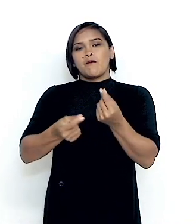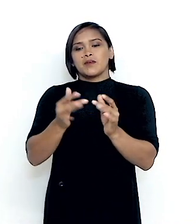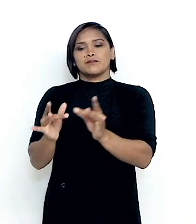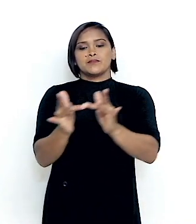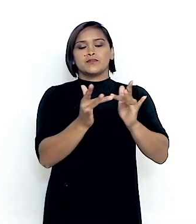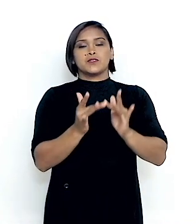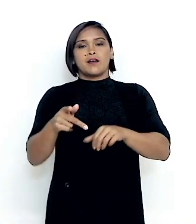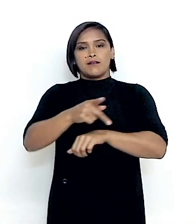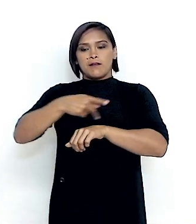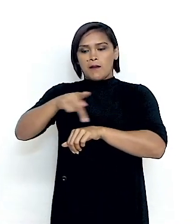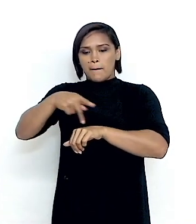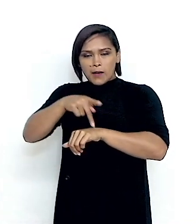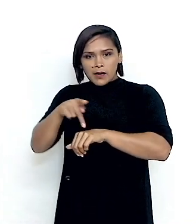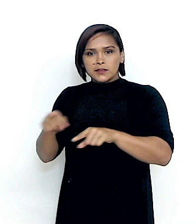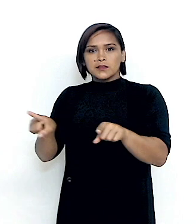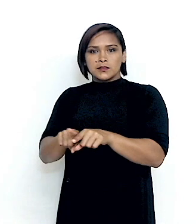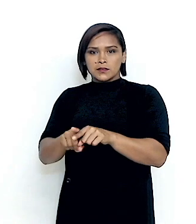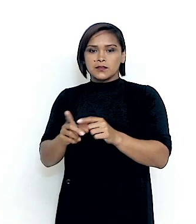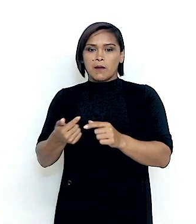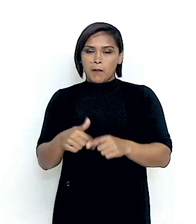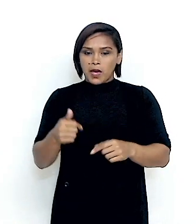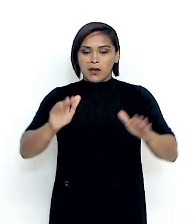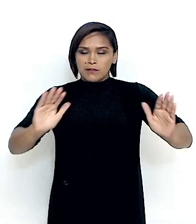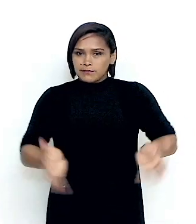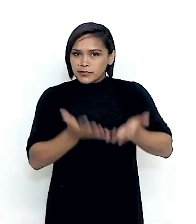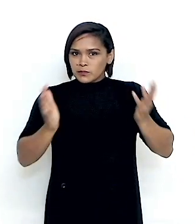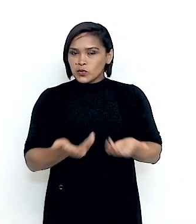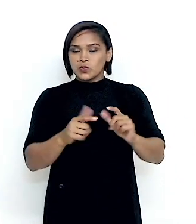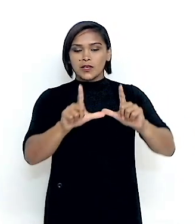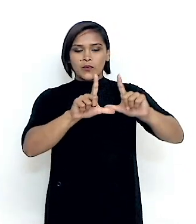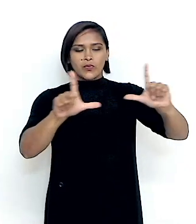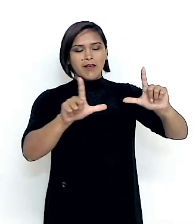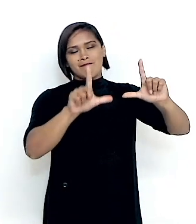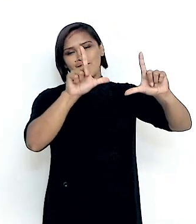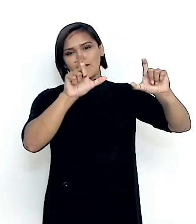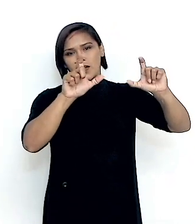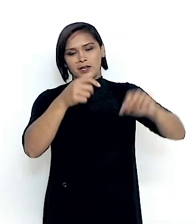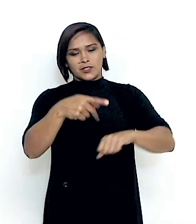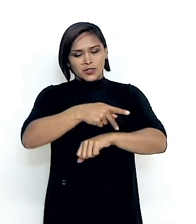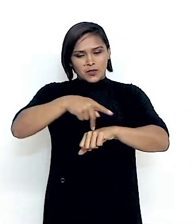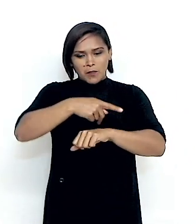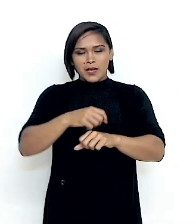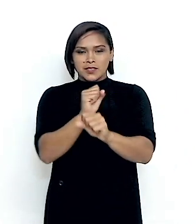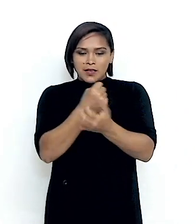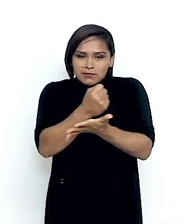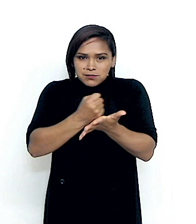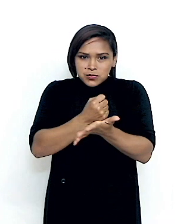entre os países, inclusive de promoção da imagem dos países e dos